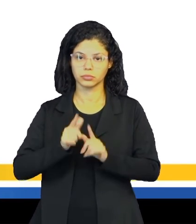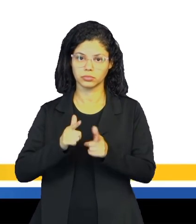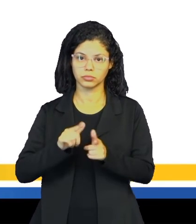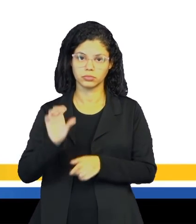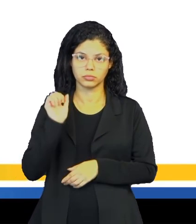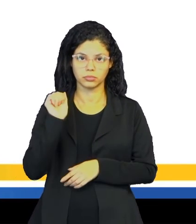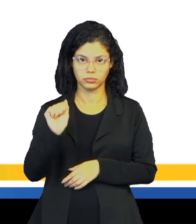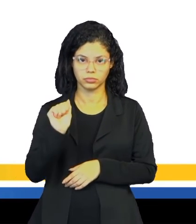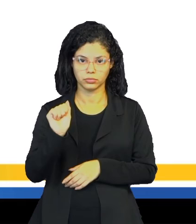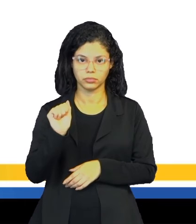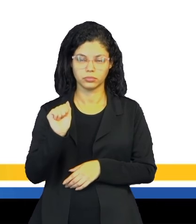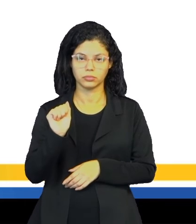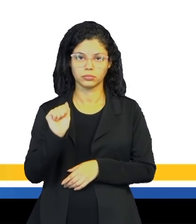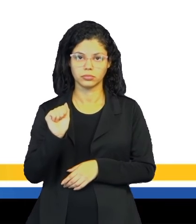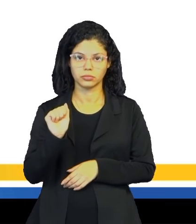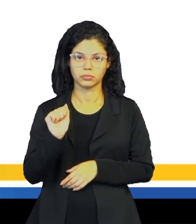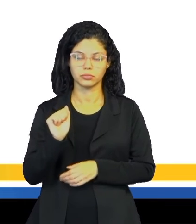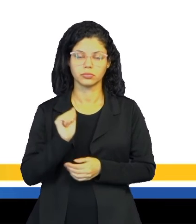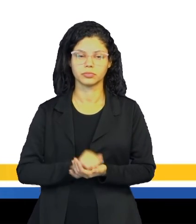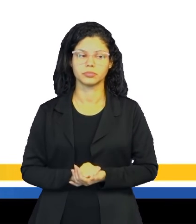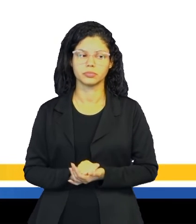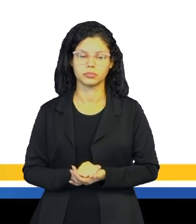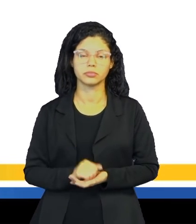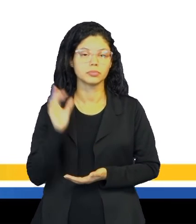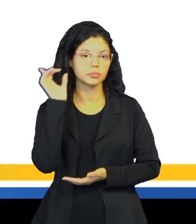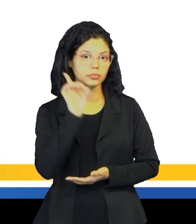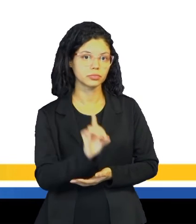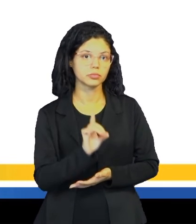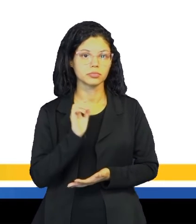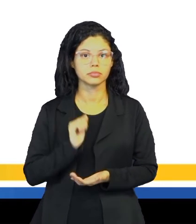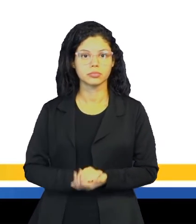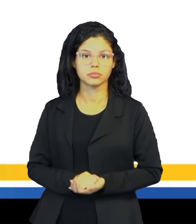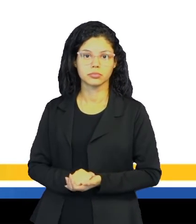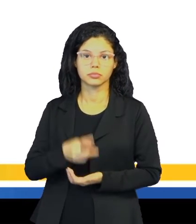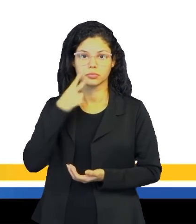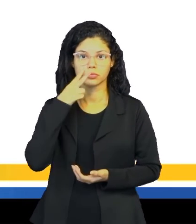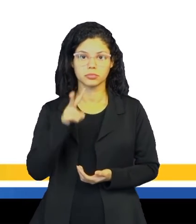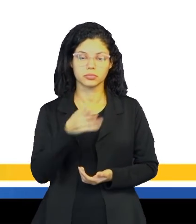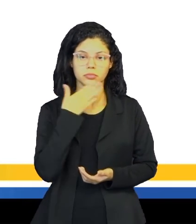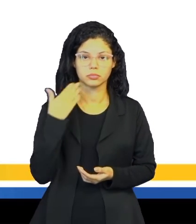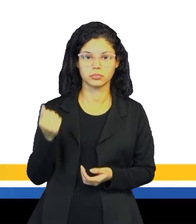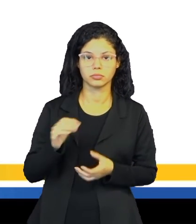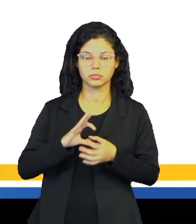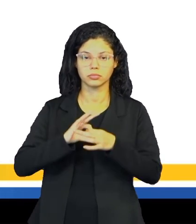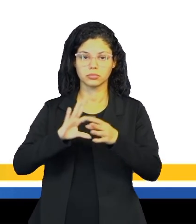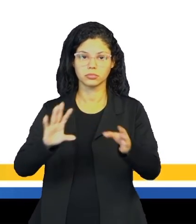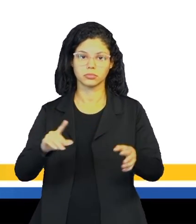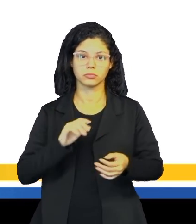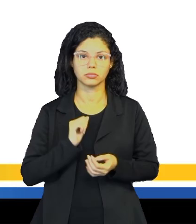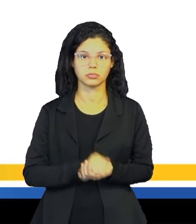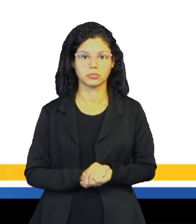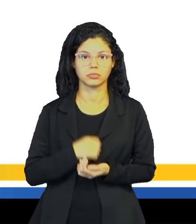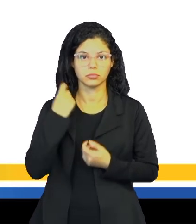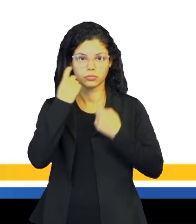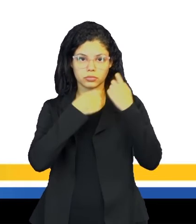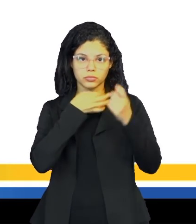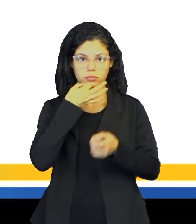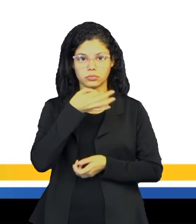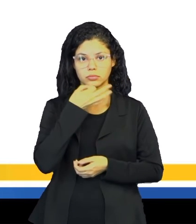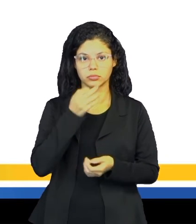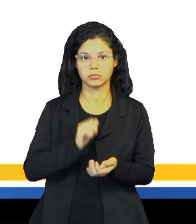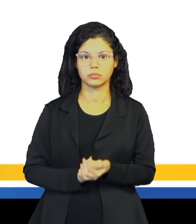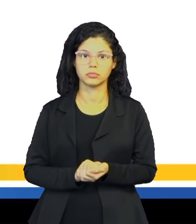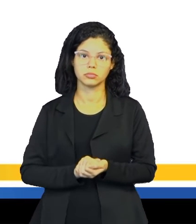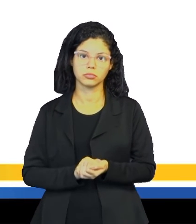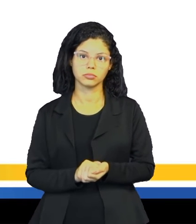A resposta correta é a letra A, né? Os direitos civis, né, visam garantir livre circulação, a liberdade de expressão, de